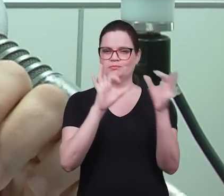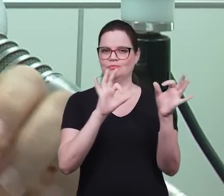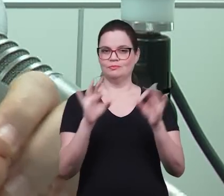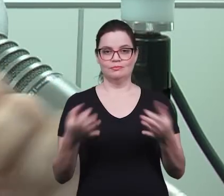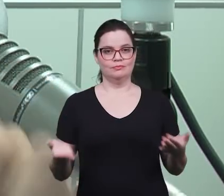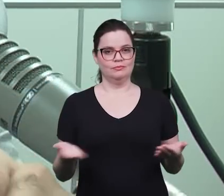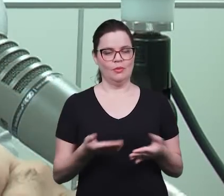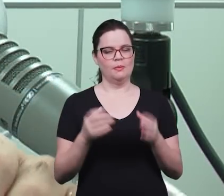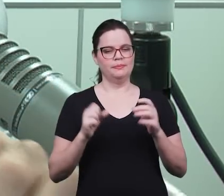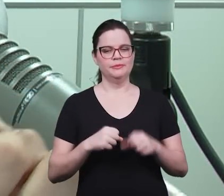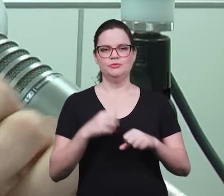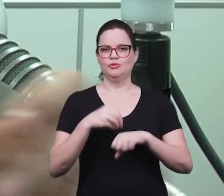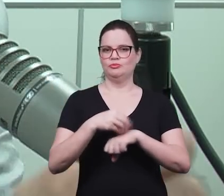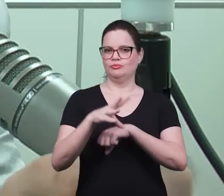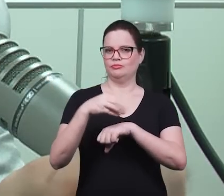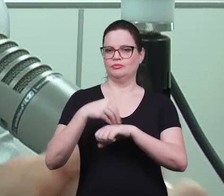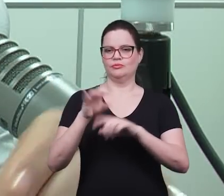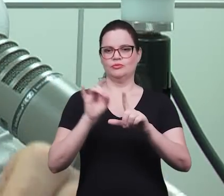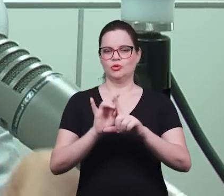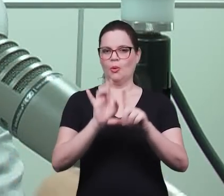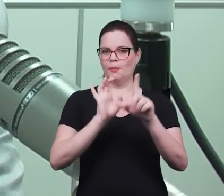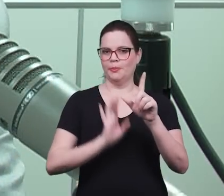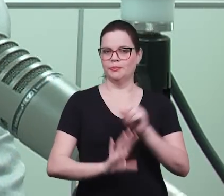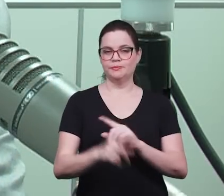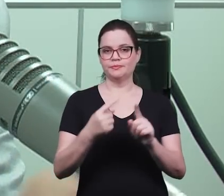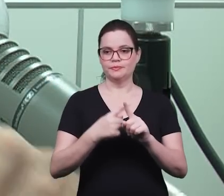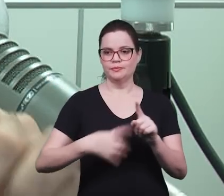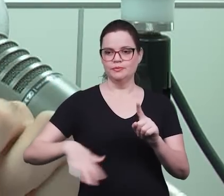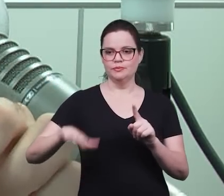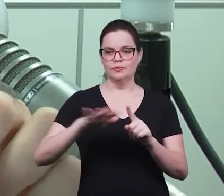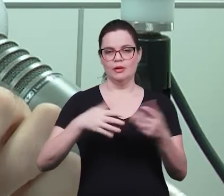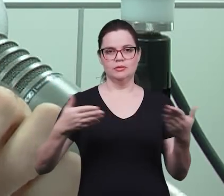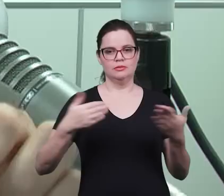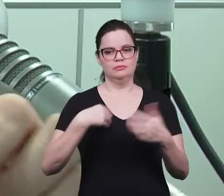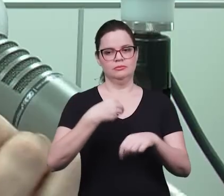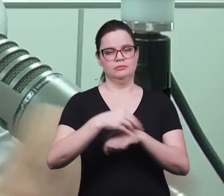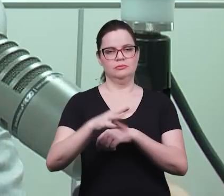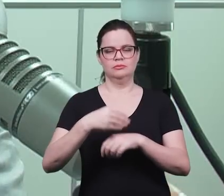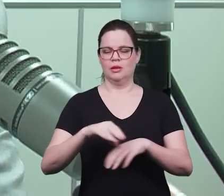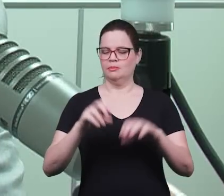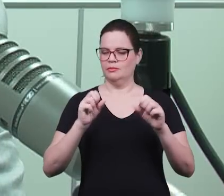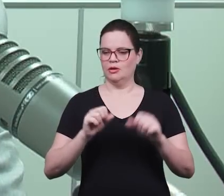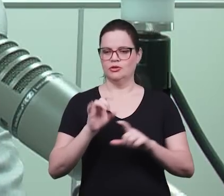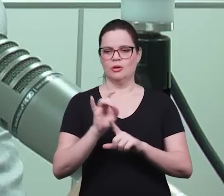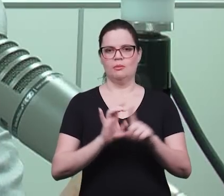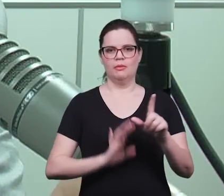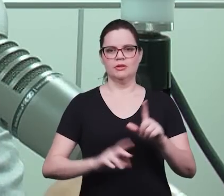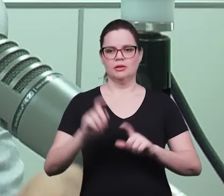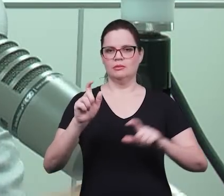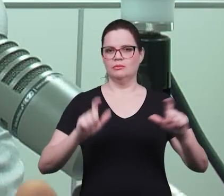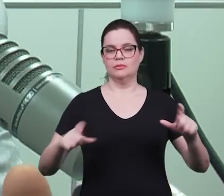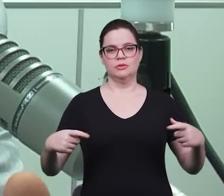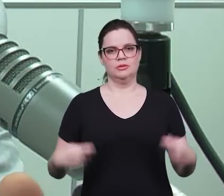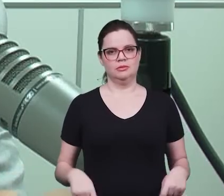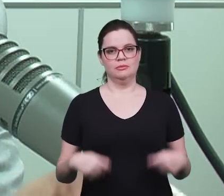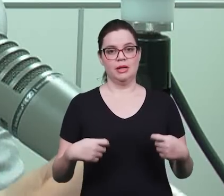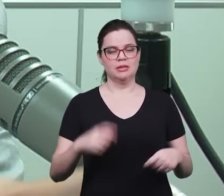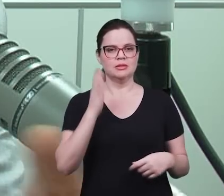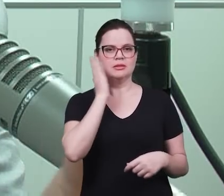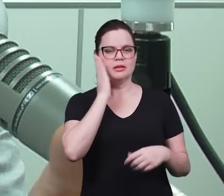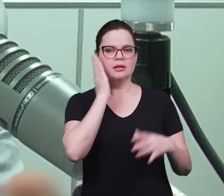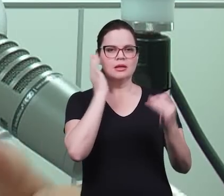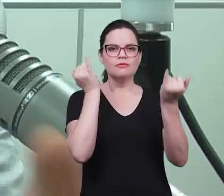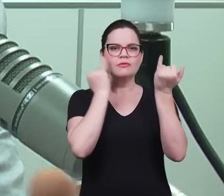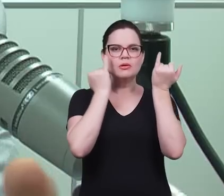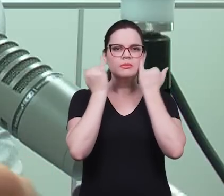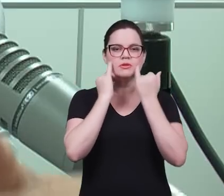né, e compartilhar, a gente, como o Jorge falou, nós estamos em rede, você pode compartilhar com outras pessoas que precisam, você tem alguém que você